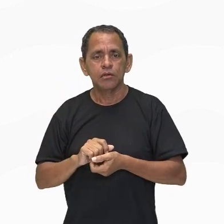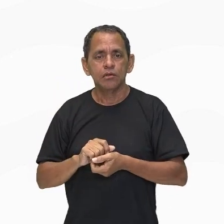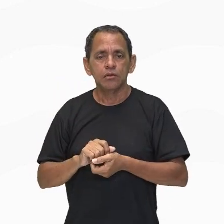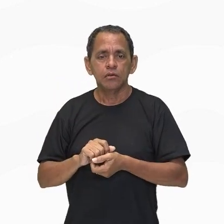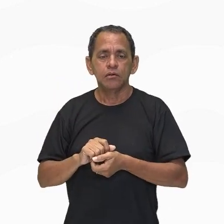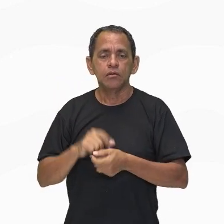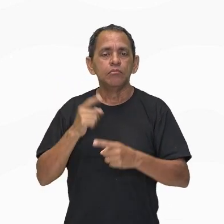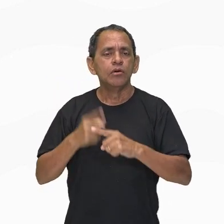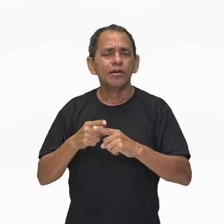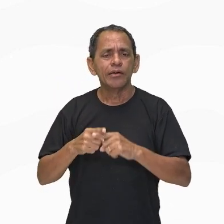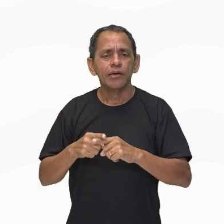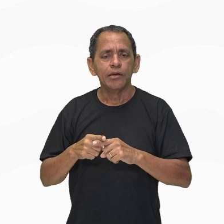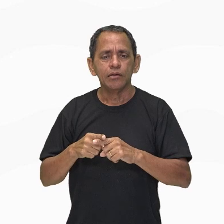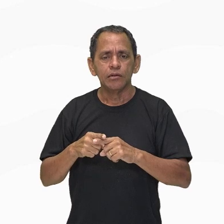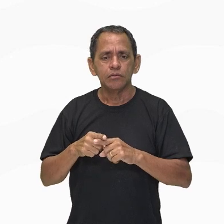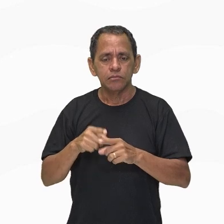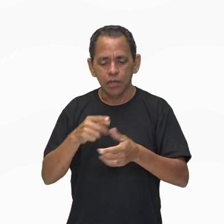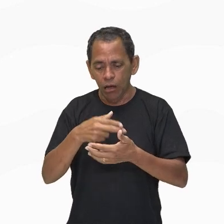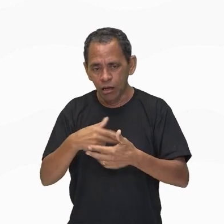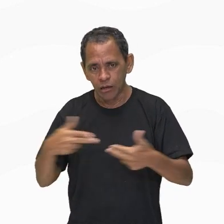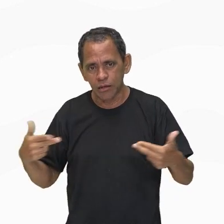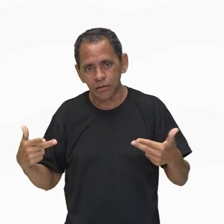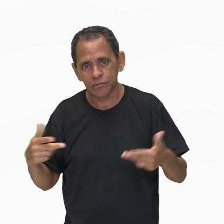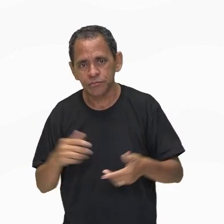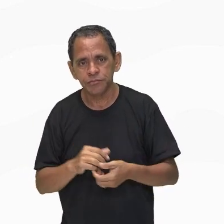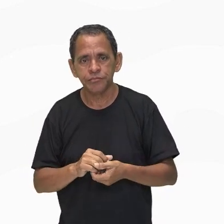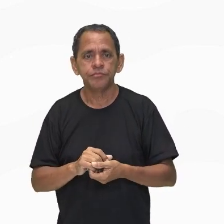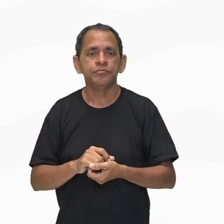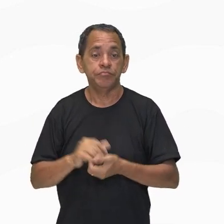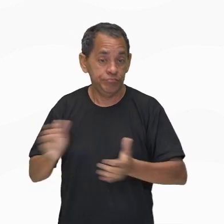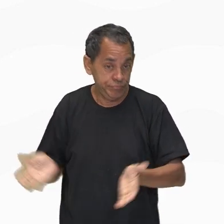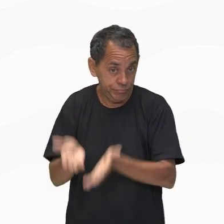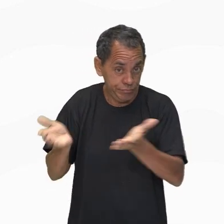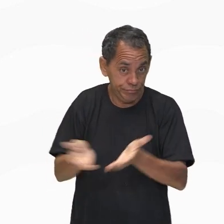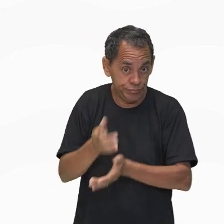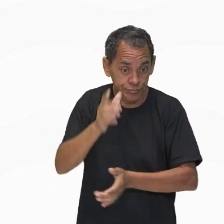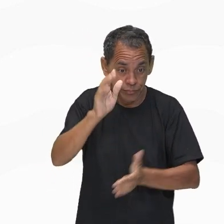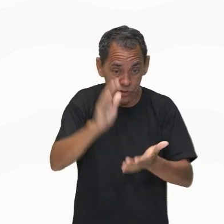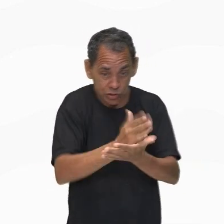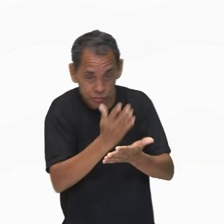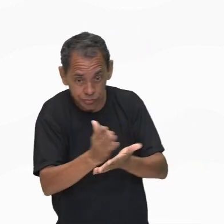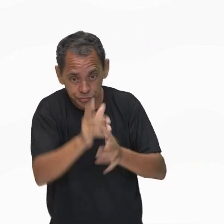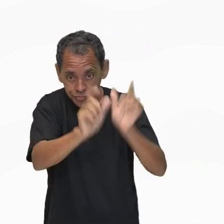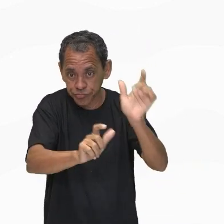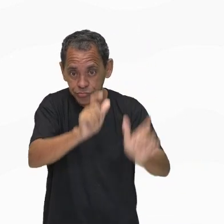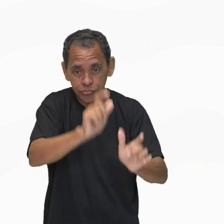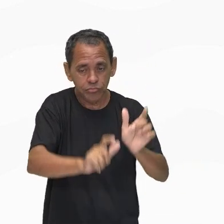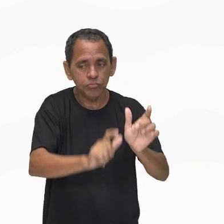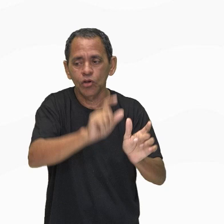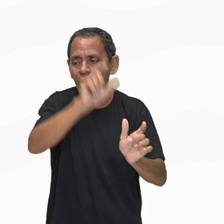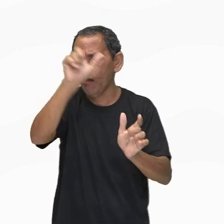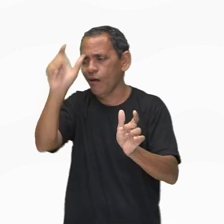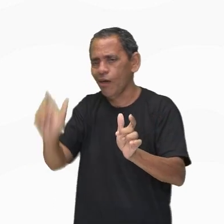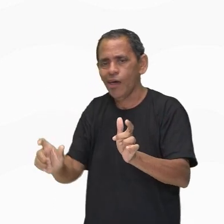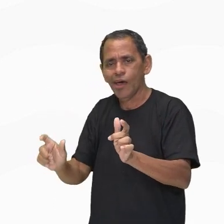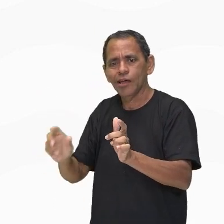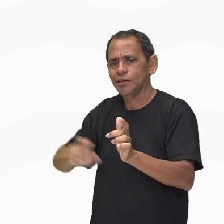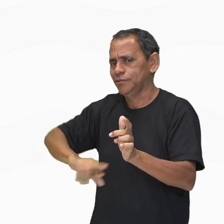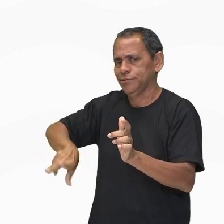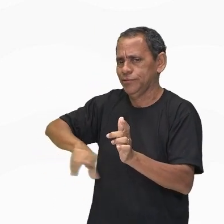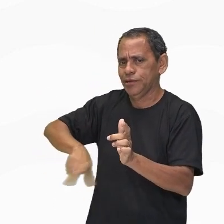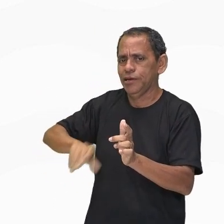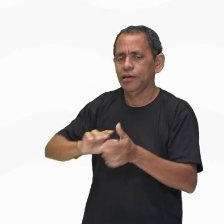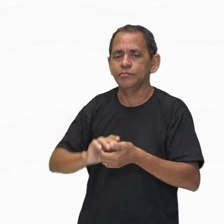não motivar outra. Então, são motivos aqui pessoais. Então, o que me motiva a plantar é ver a minha